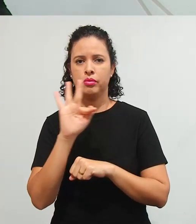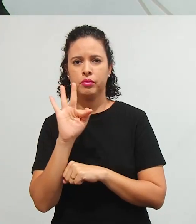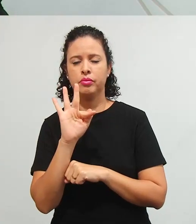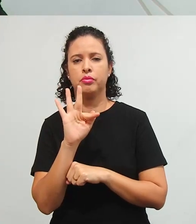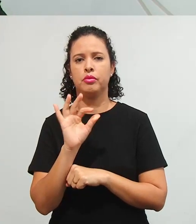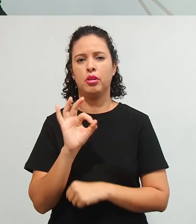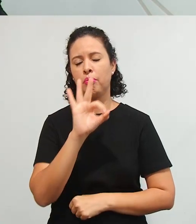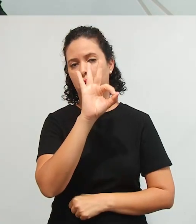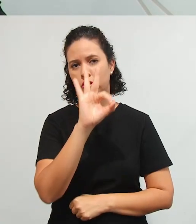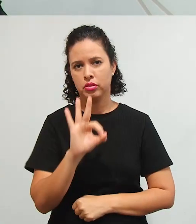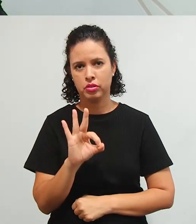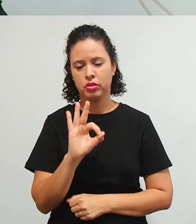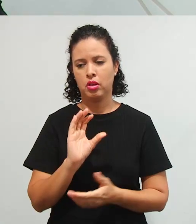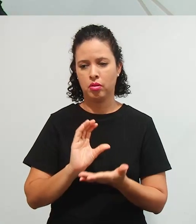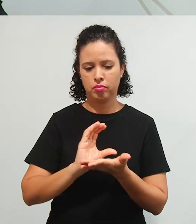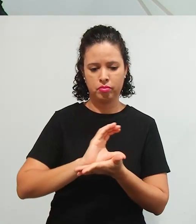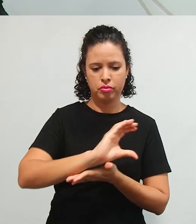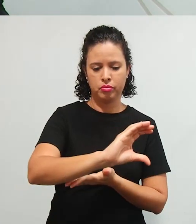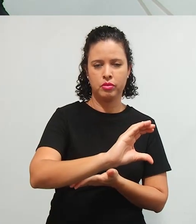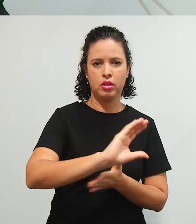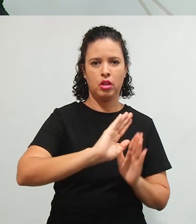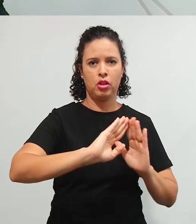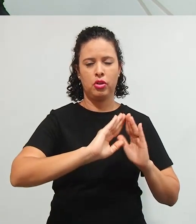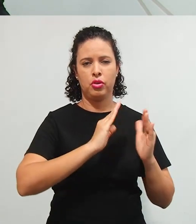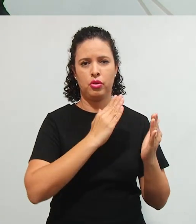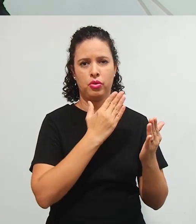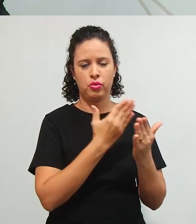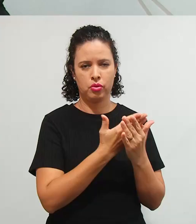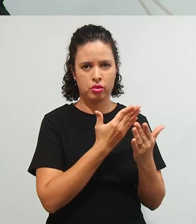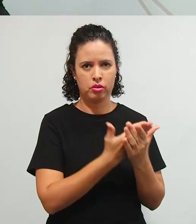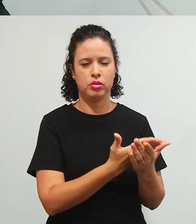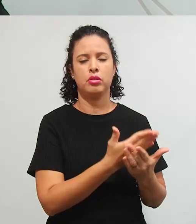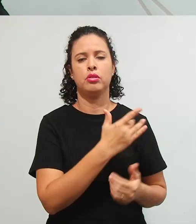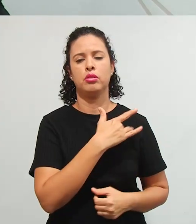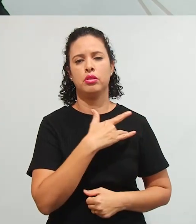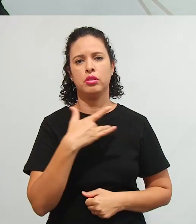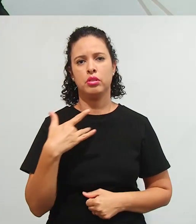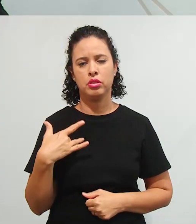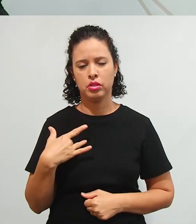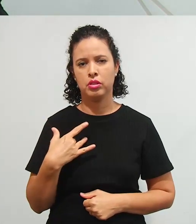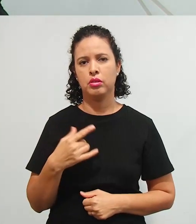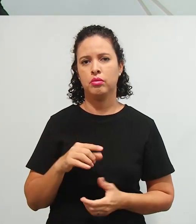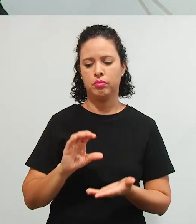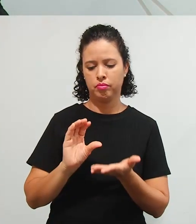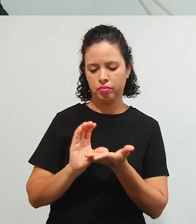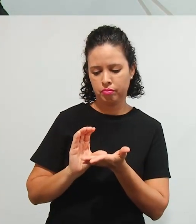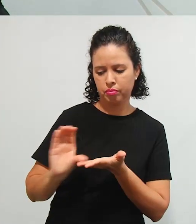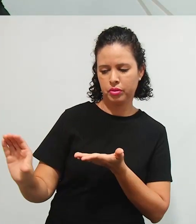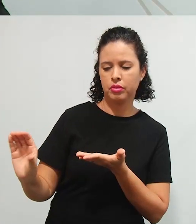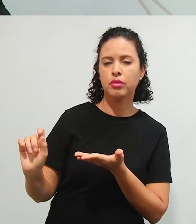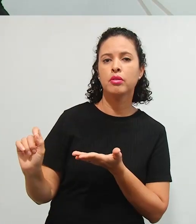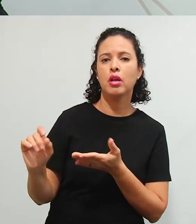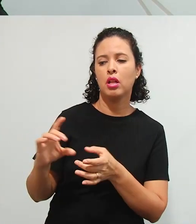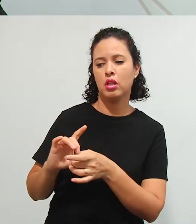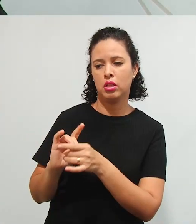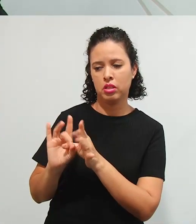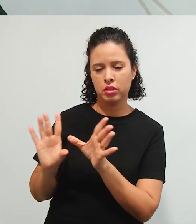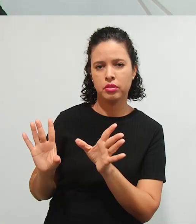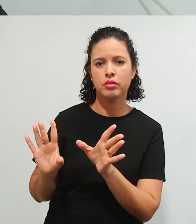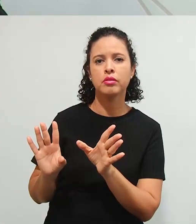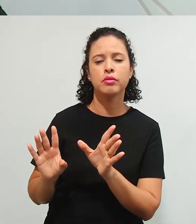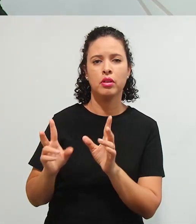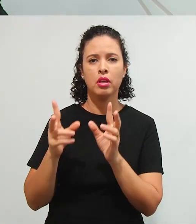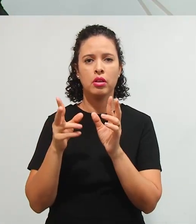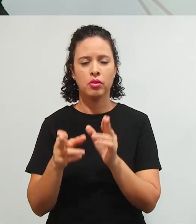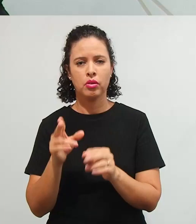um percentual vai para a educação e para a saúde. O que sobra é destinação livre. Do mesmo